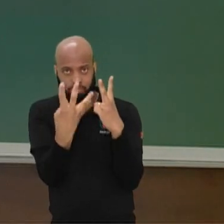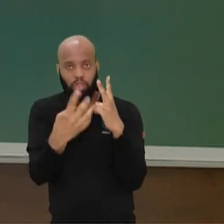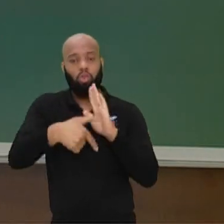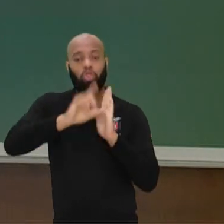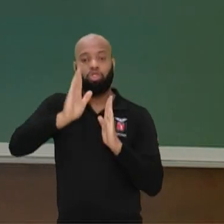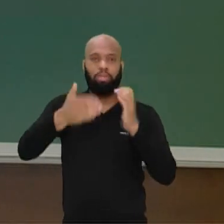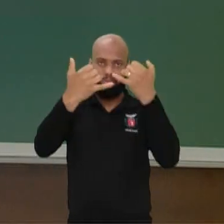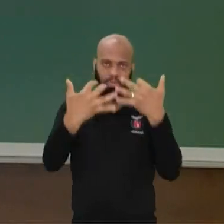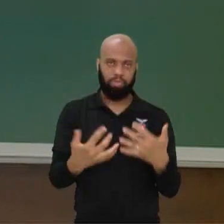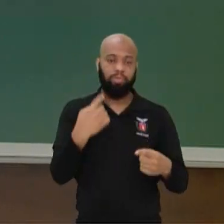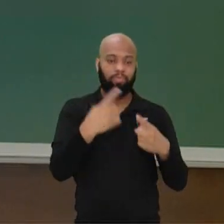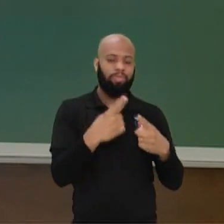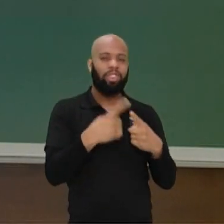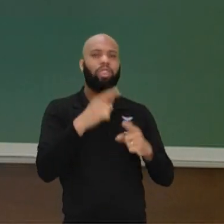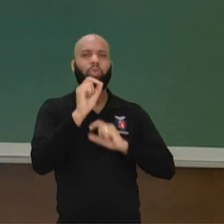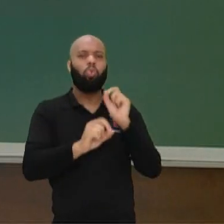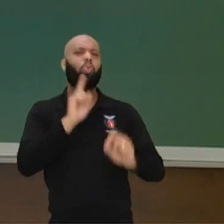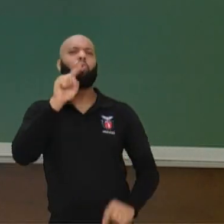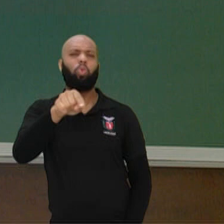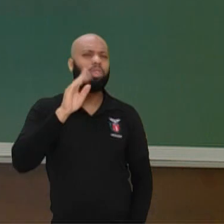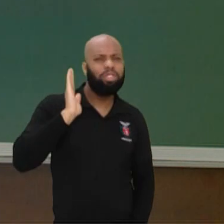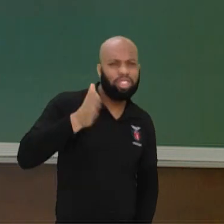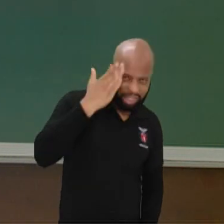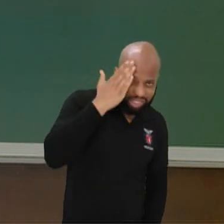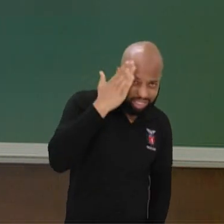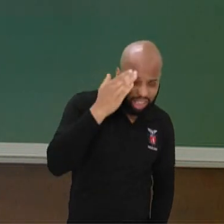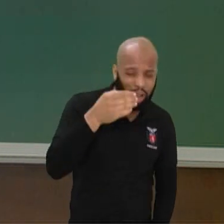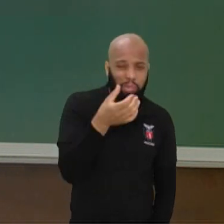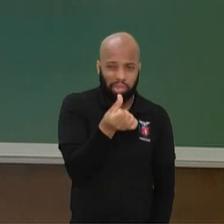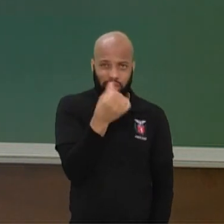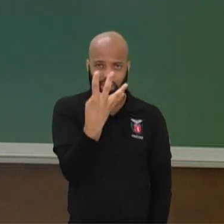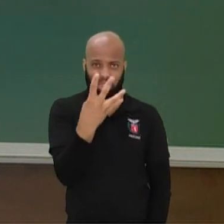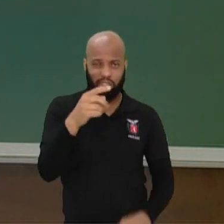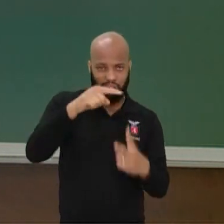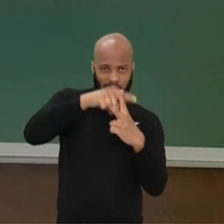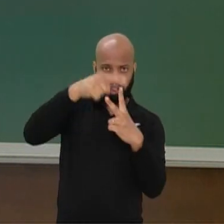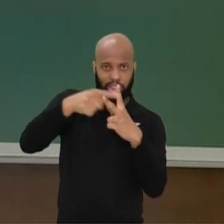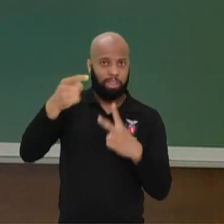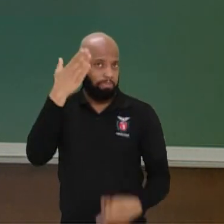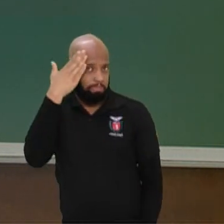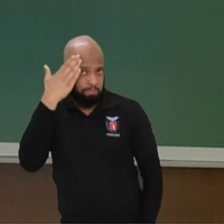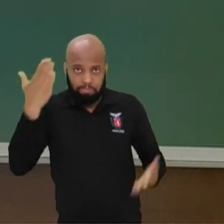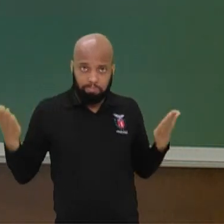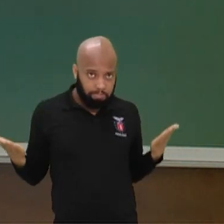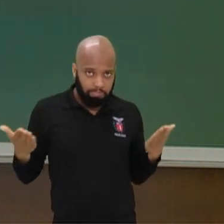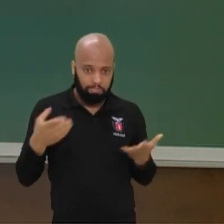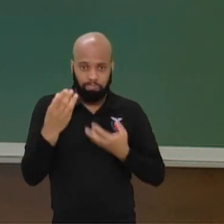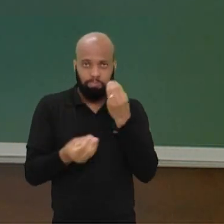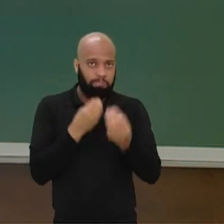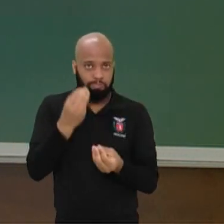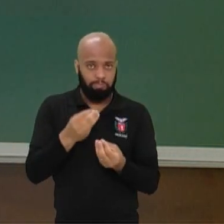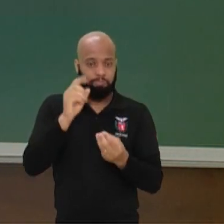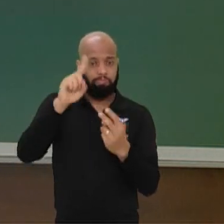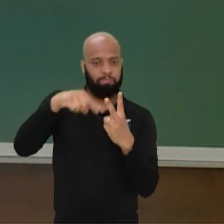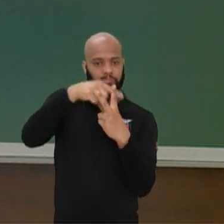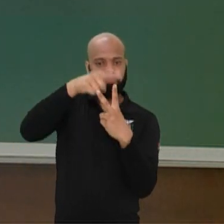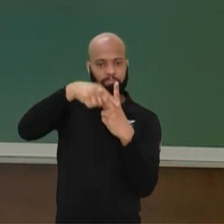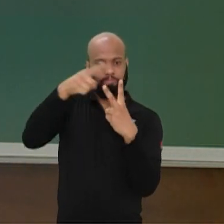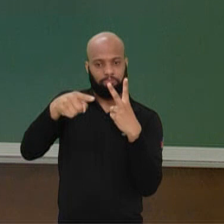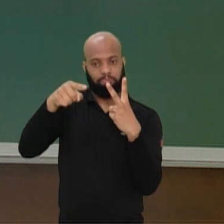vocês. Raiz quadrada de menos 64 vai ser o quê? A raiz quadrada de 64, que é